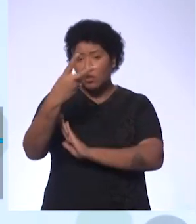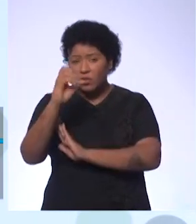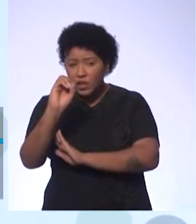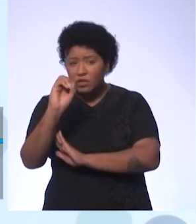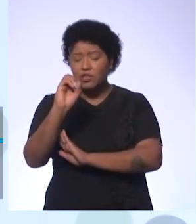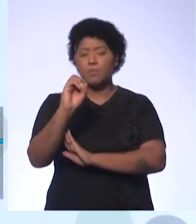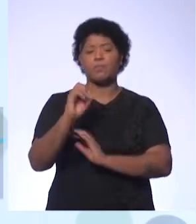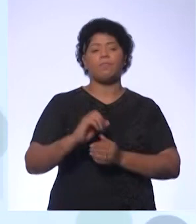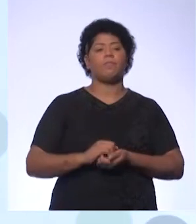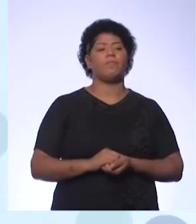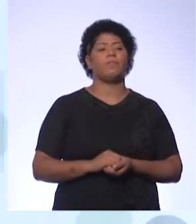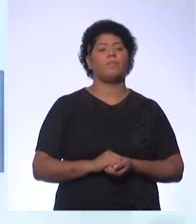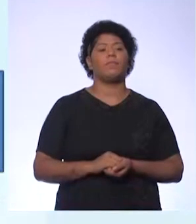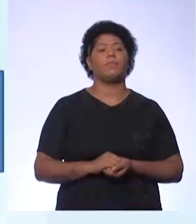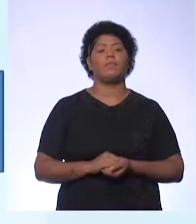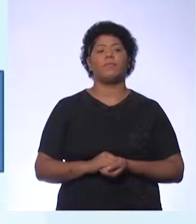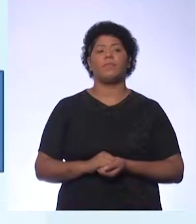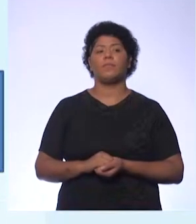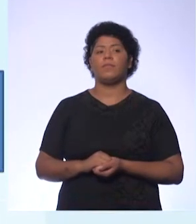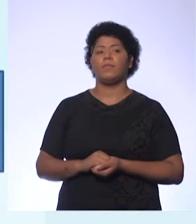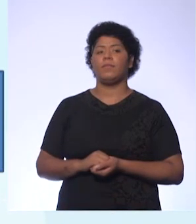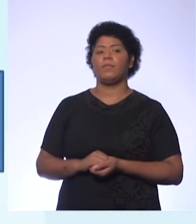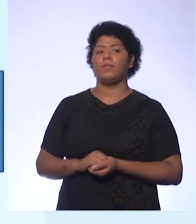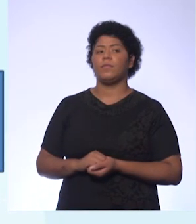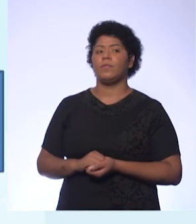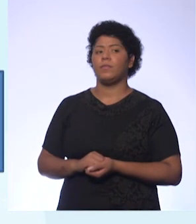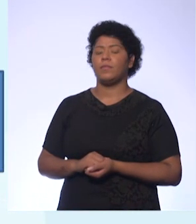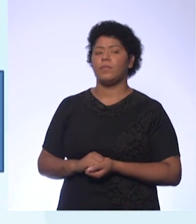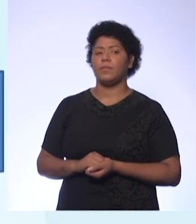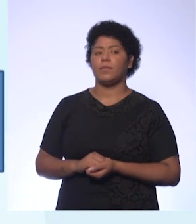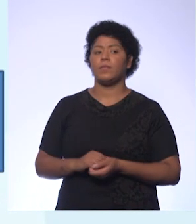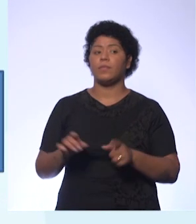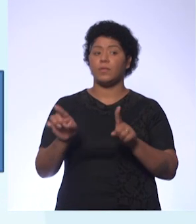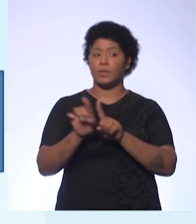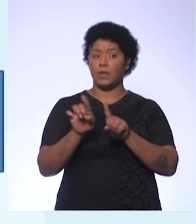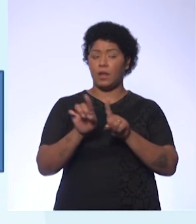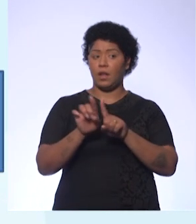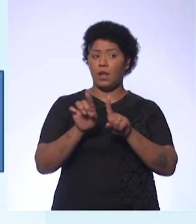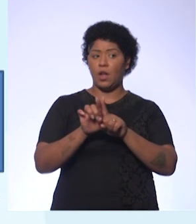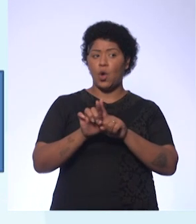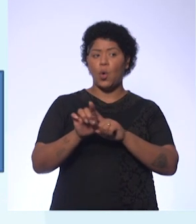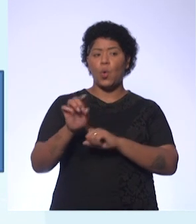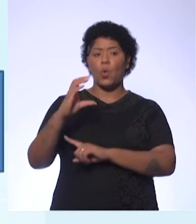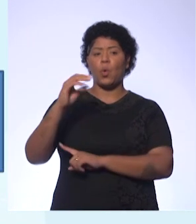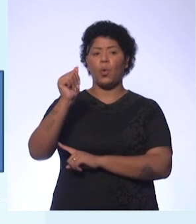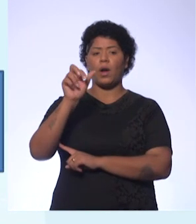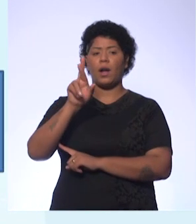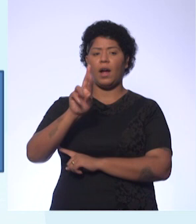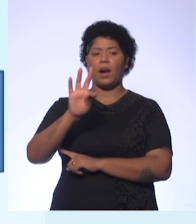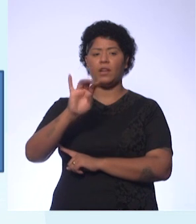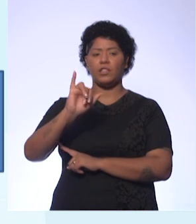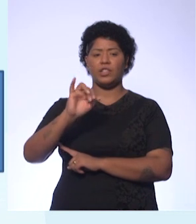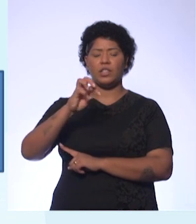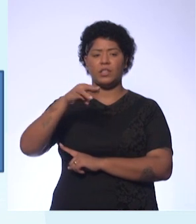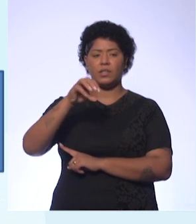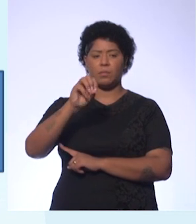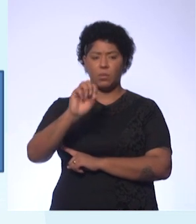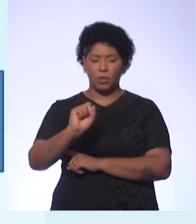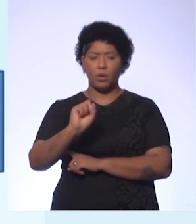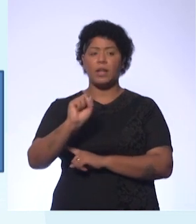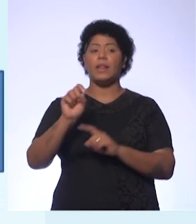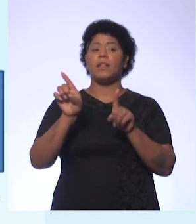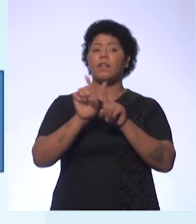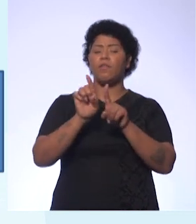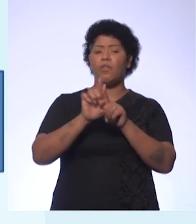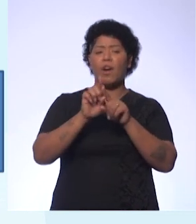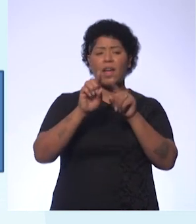Mais uma tela para vocês, dá uma olhadinha. Olha lá. O cartismo ele foi derrotado pelo parlamento, mas favoreceu a criação de algumas leis